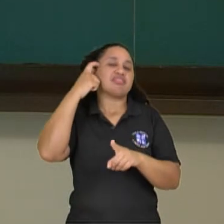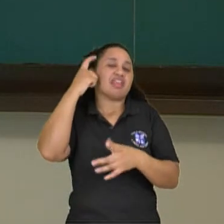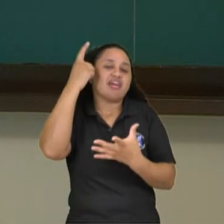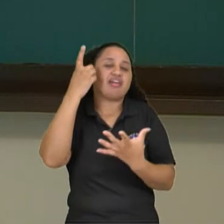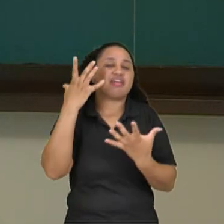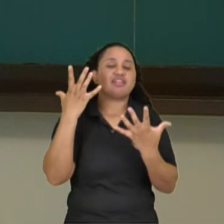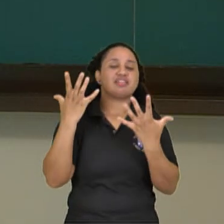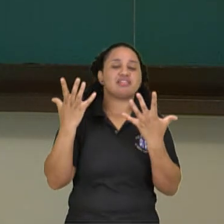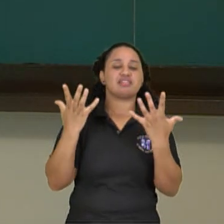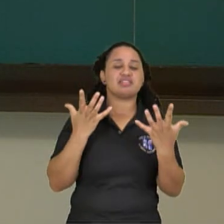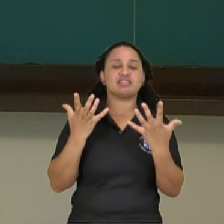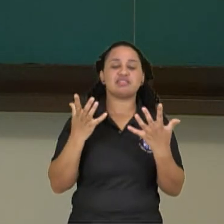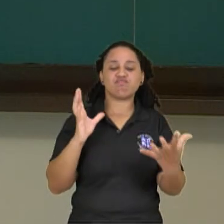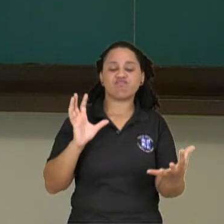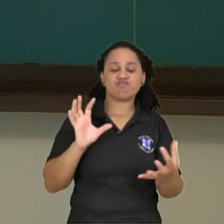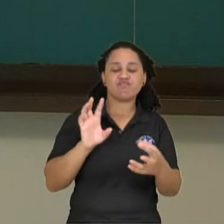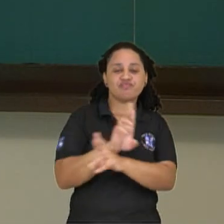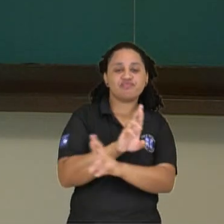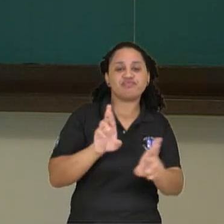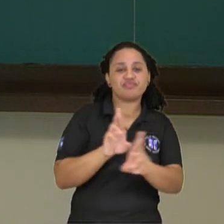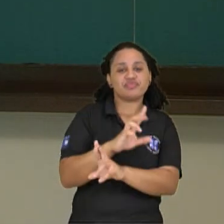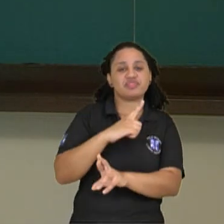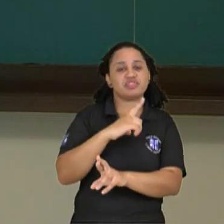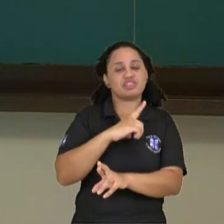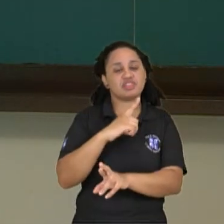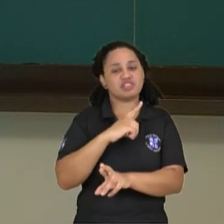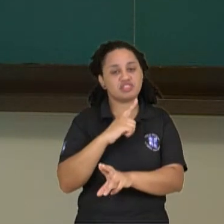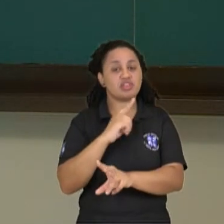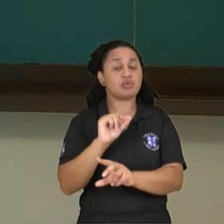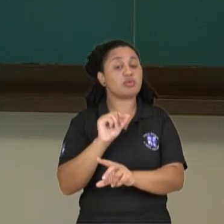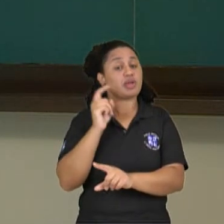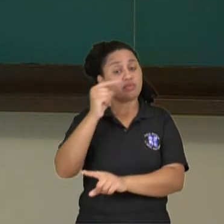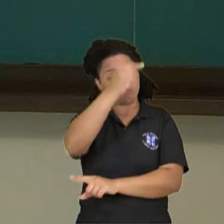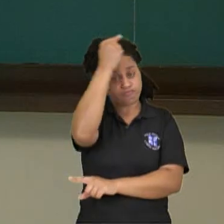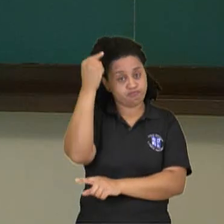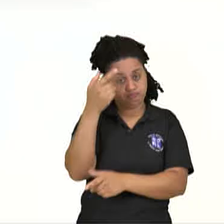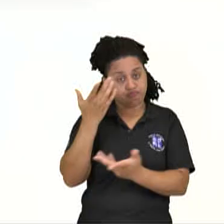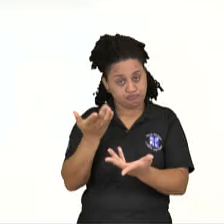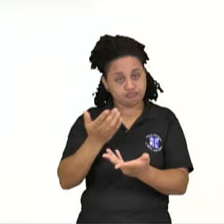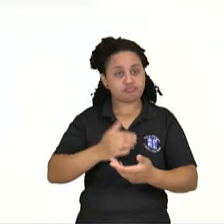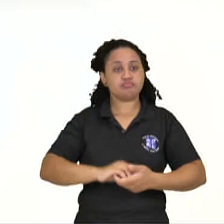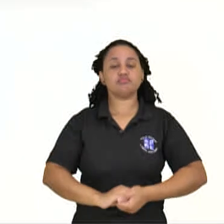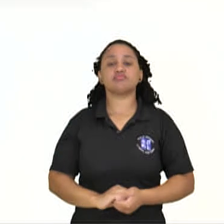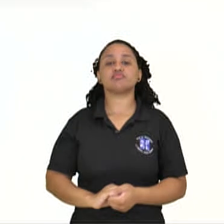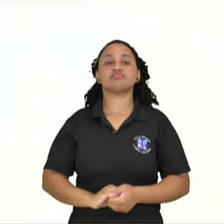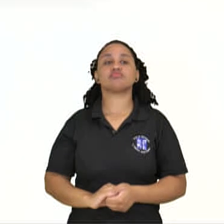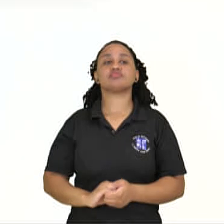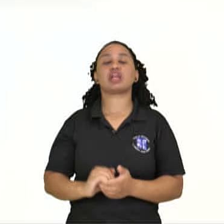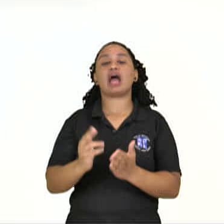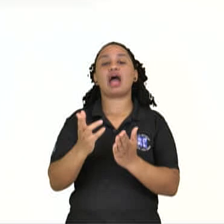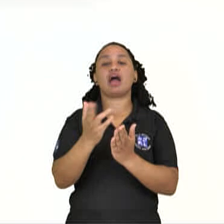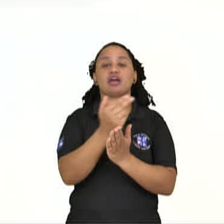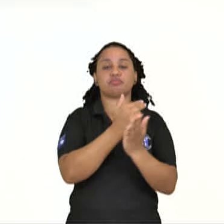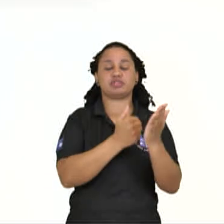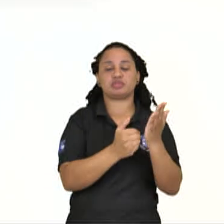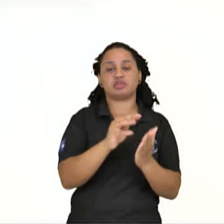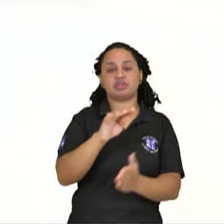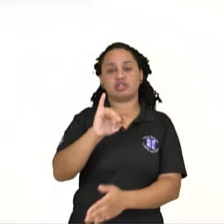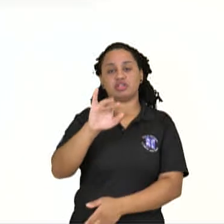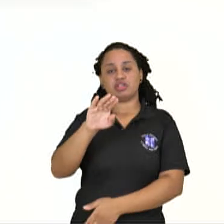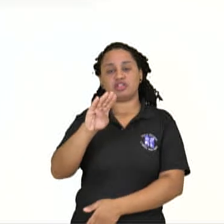Pintura rupestre. É o que a gente viu lá no início da aula. A arte, né, que era feita nas paredes das cavernas, estão